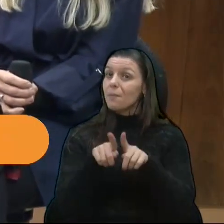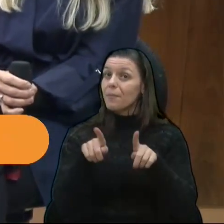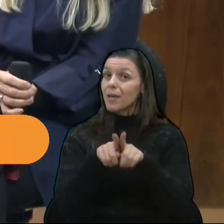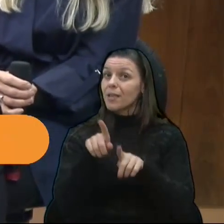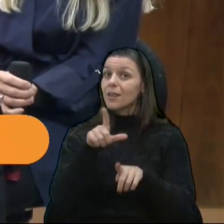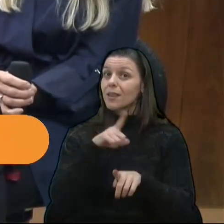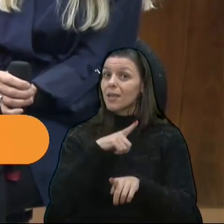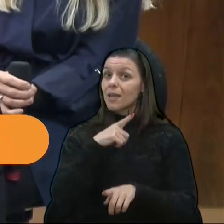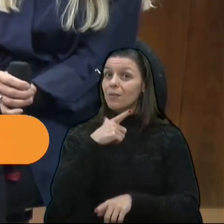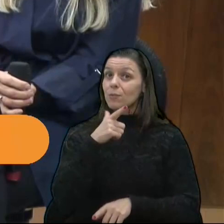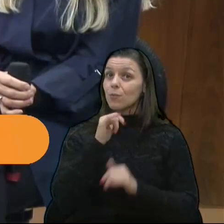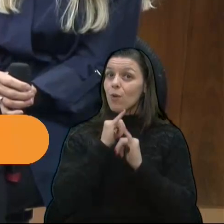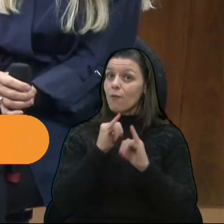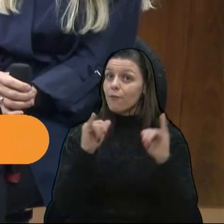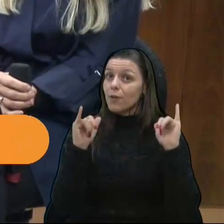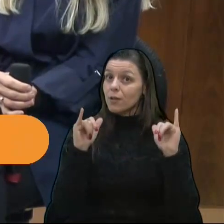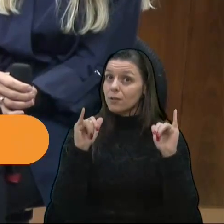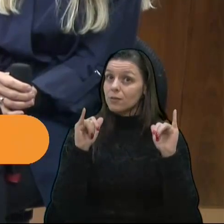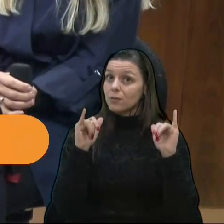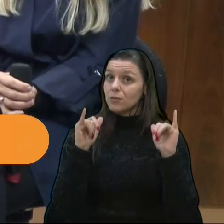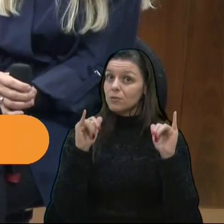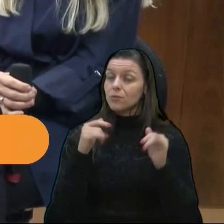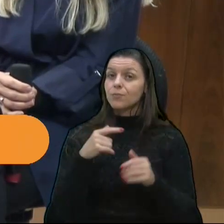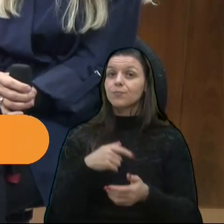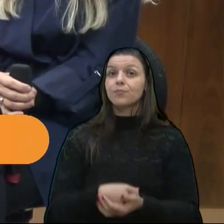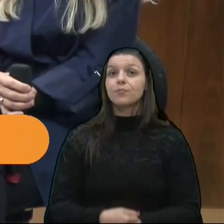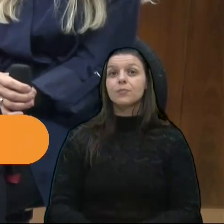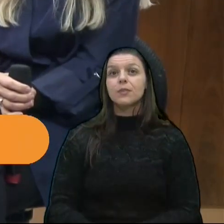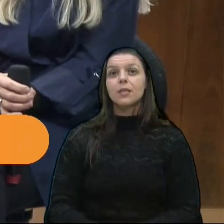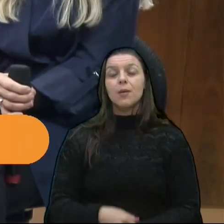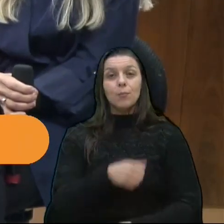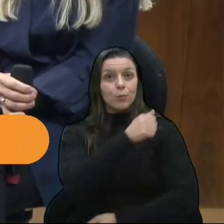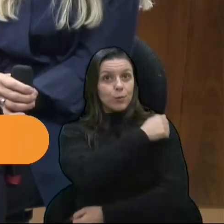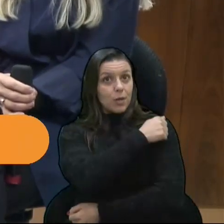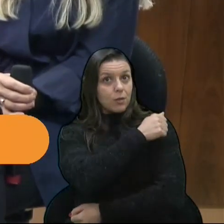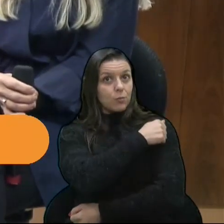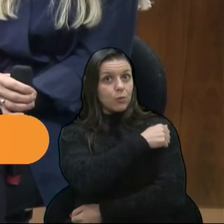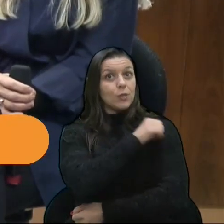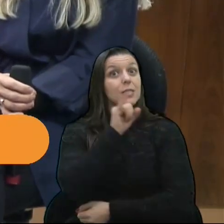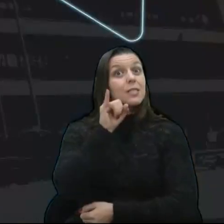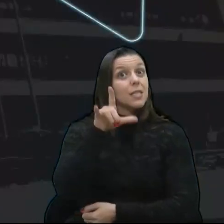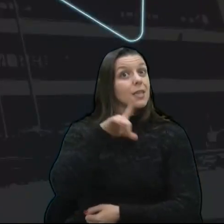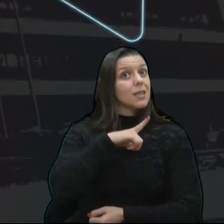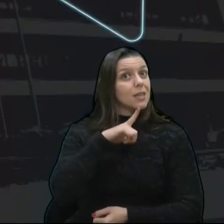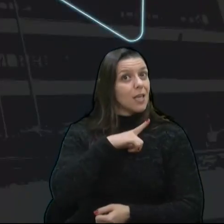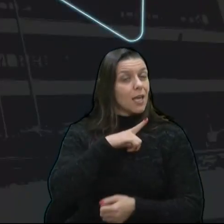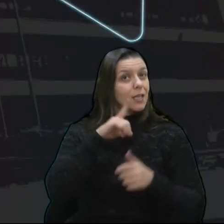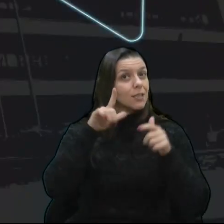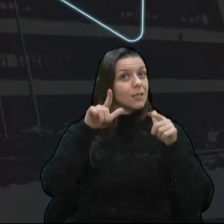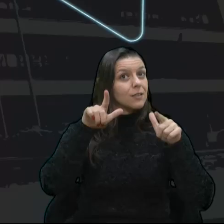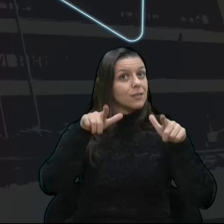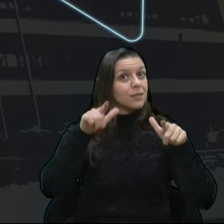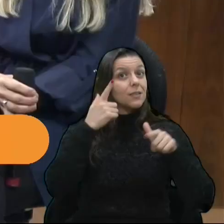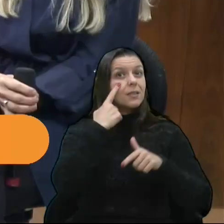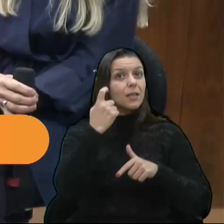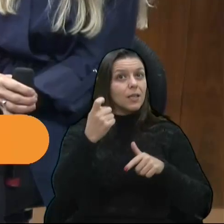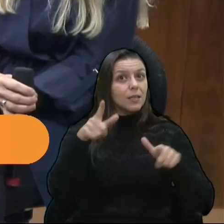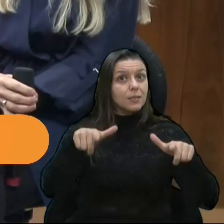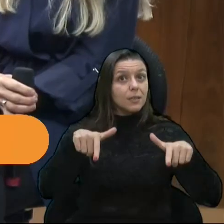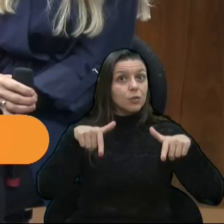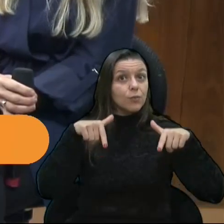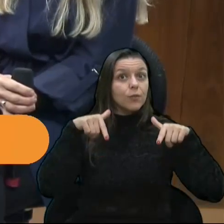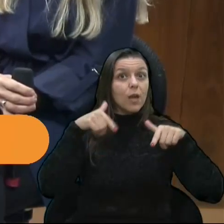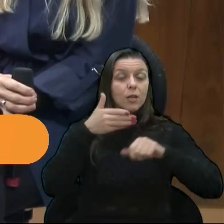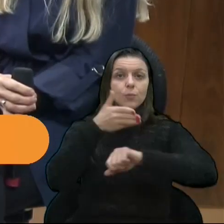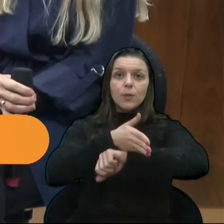gente, né, Leti? Isso. Mas especialmente para os estudantes, né? Se vocês têm interesse em obter o certificado de participação